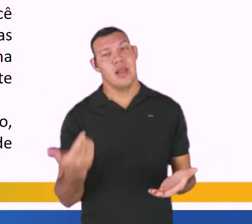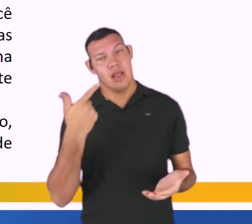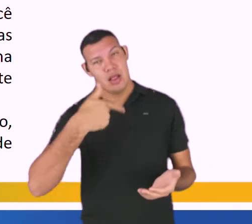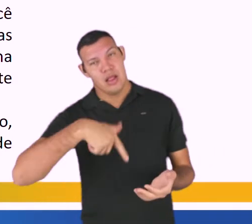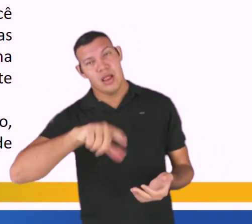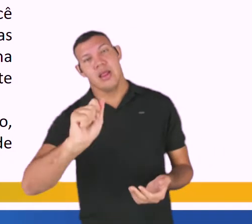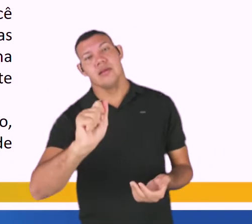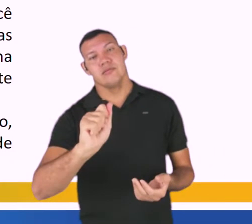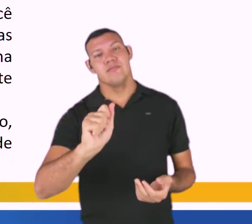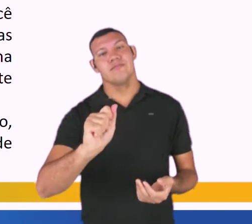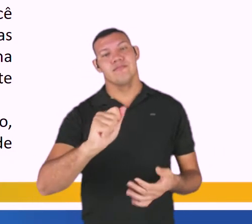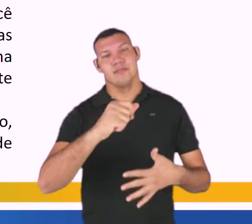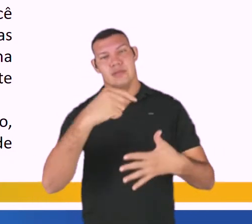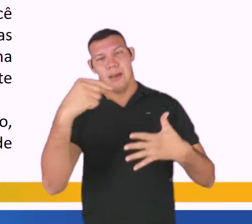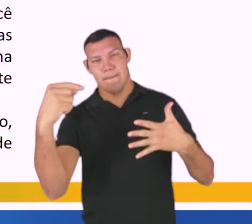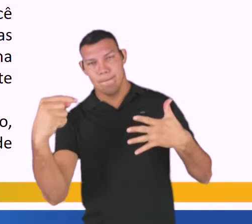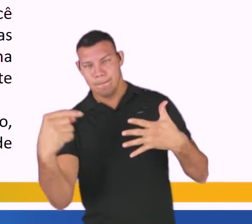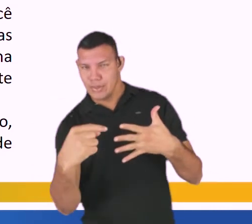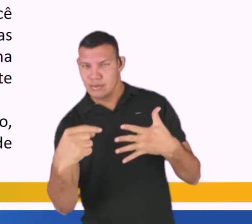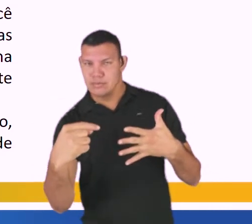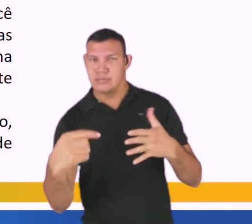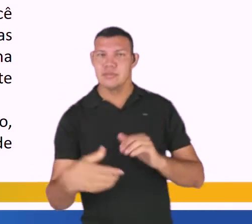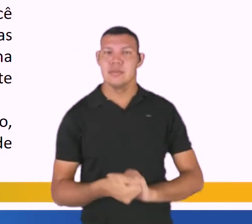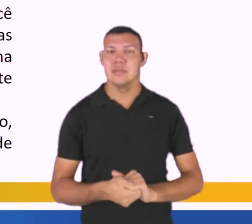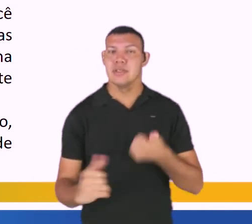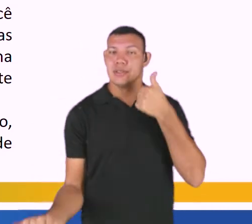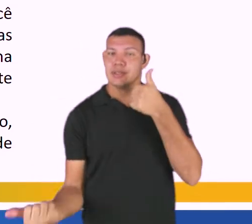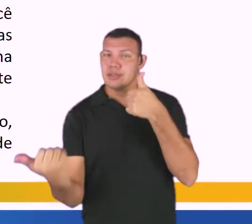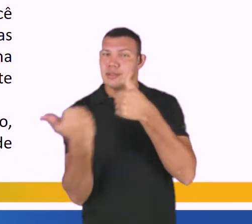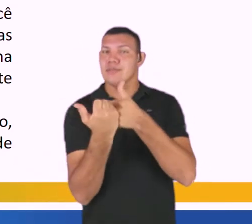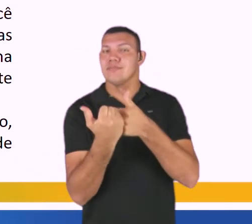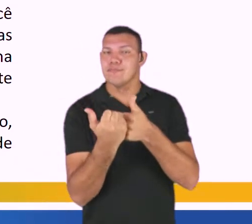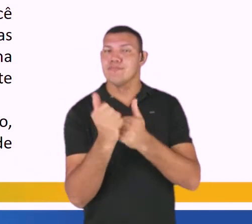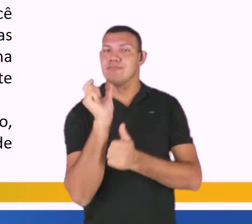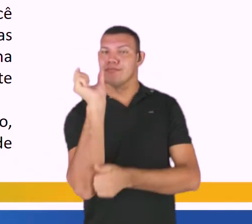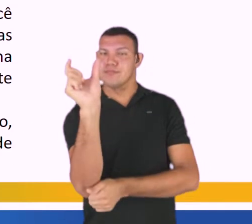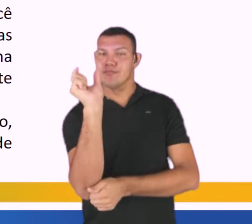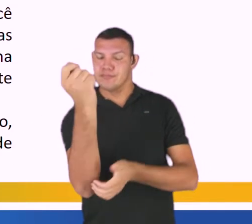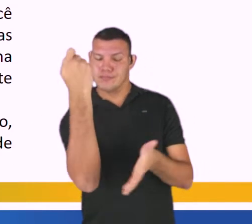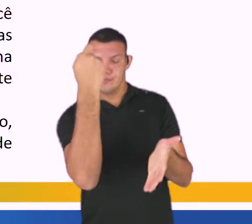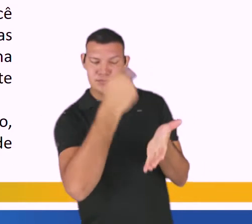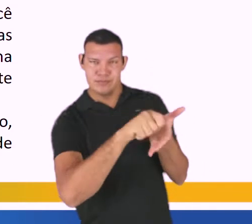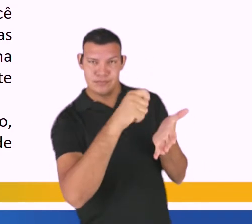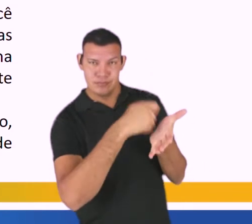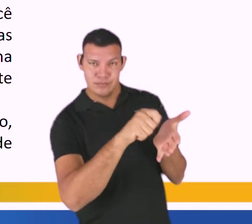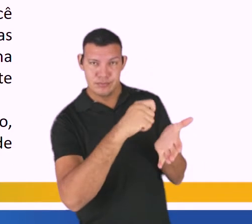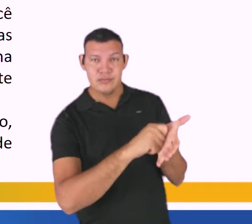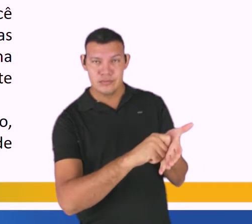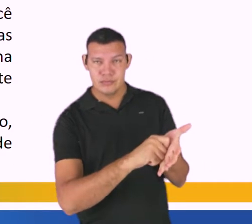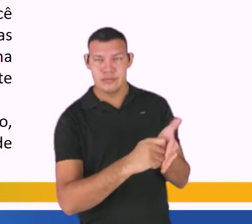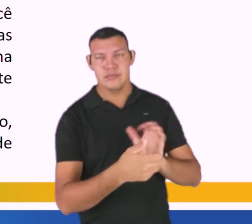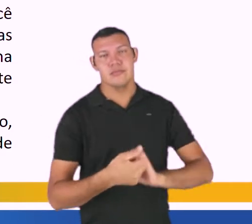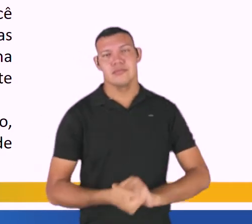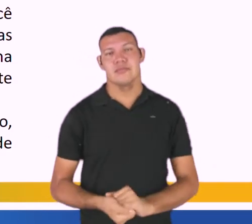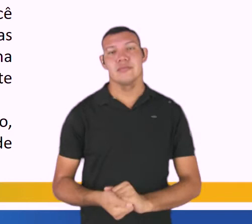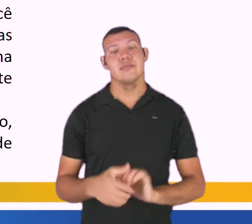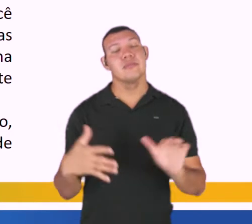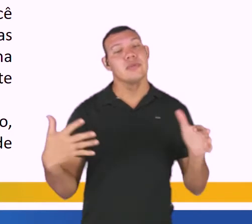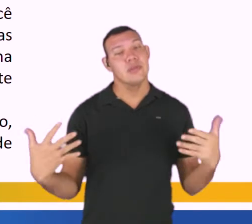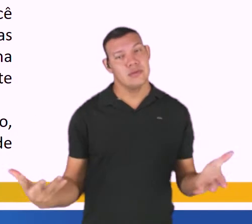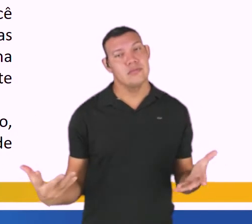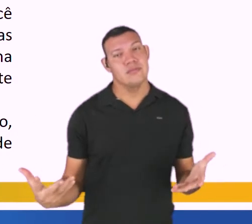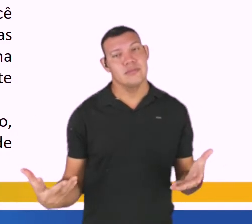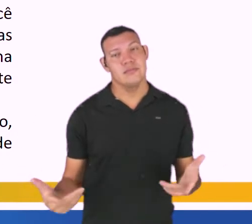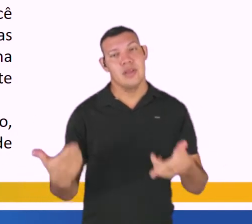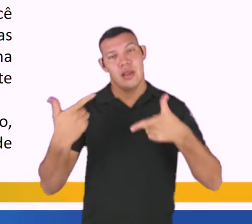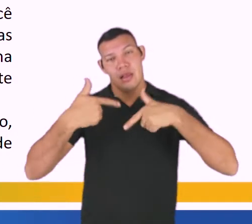através de símbolos, que vão substituir a palavra escrita, ok? Então, a